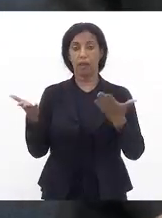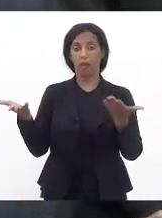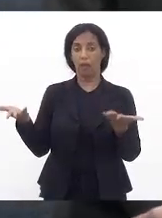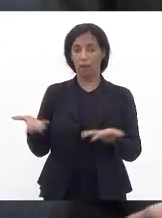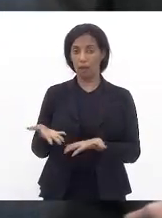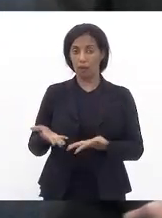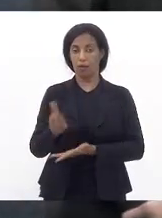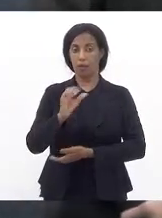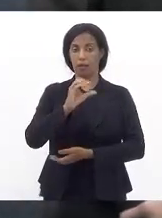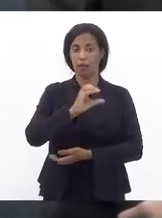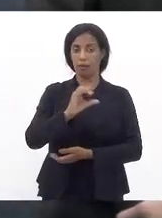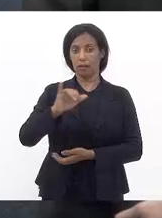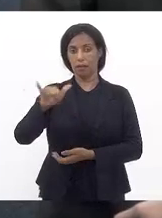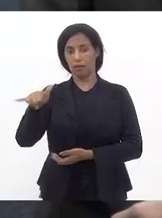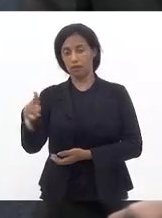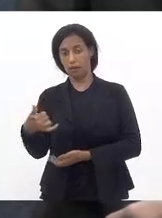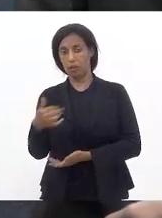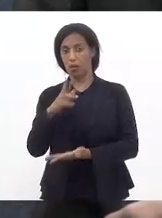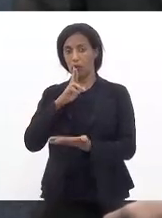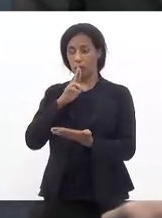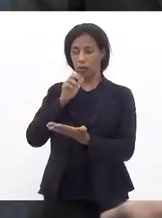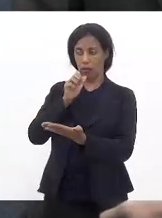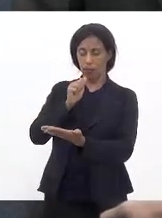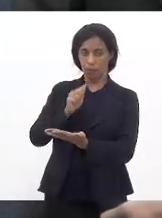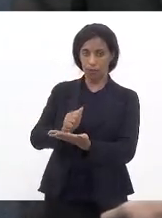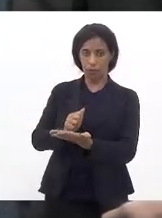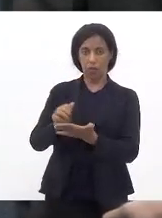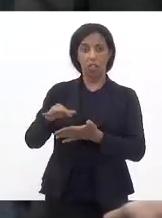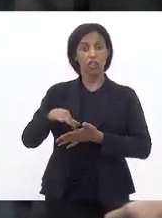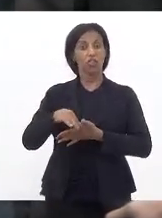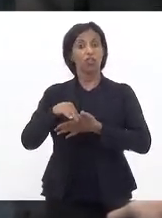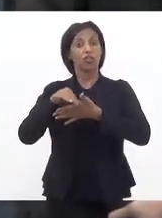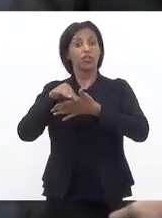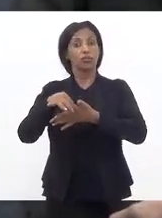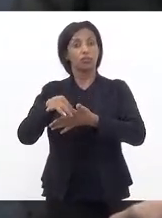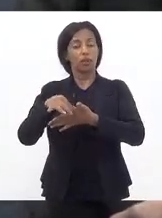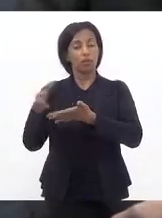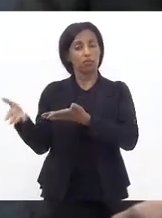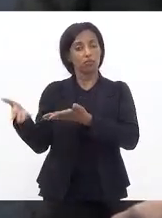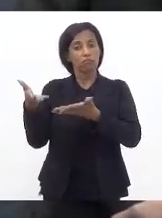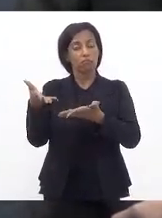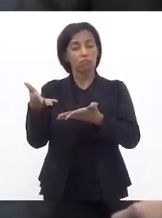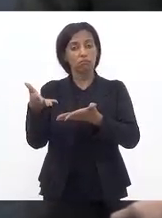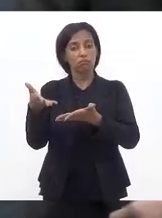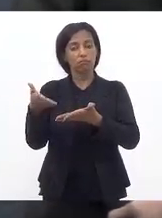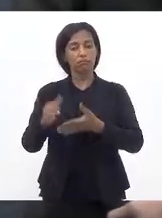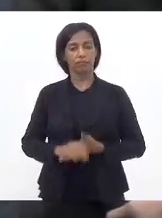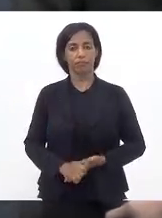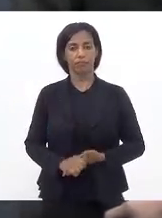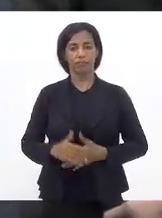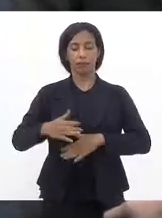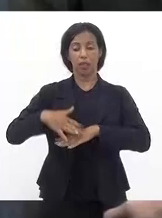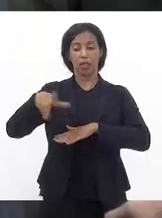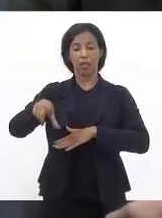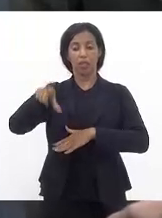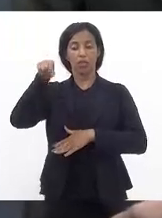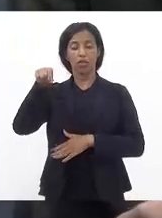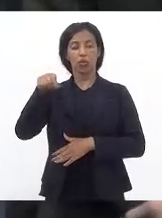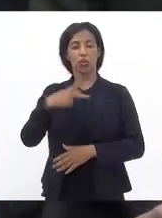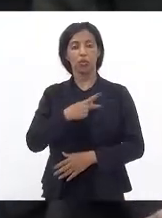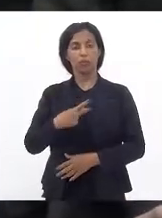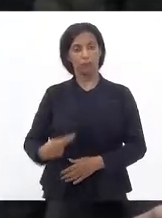ccj Deputado Rodrigo Amorim titular é designado pelo presidente